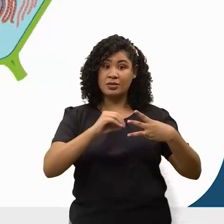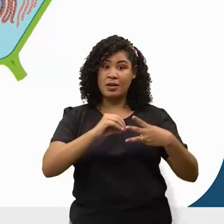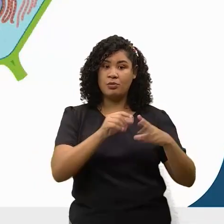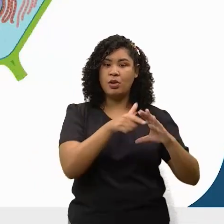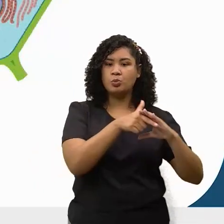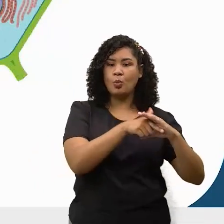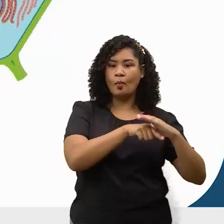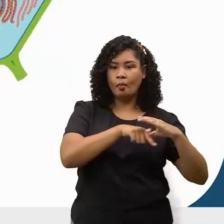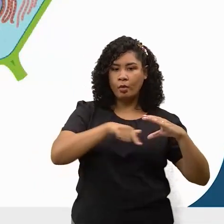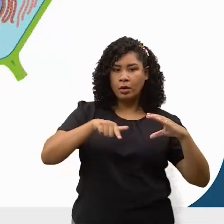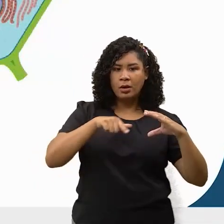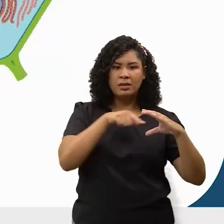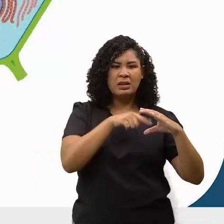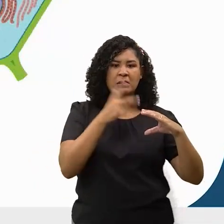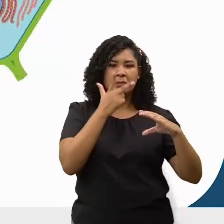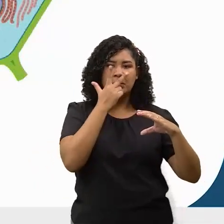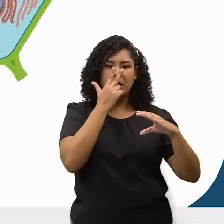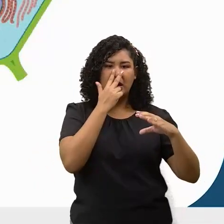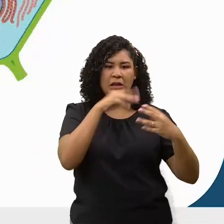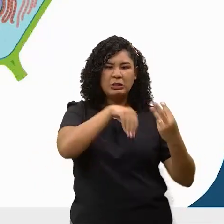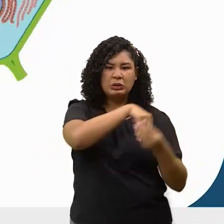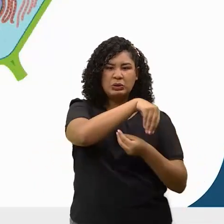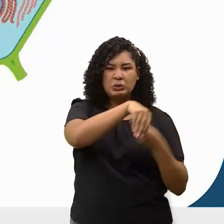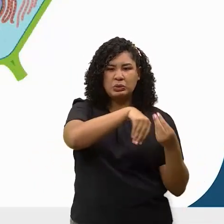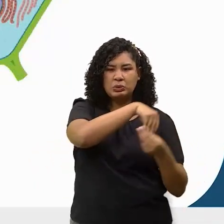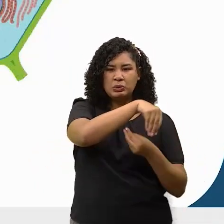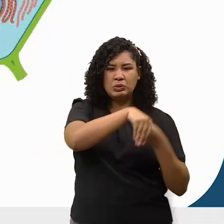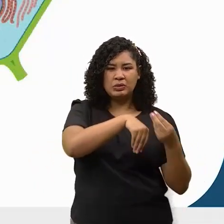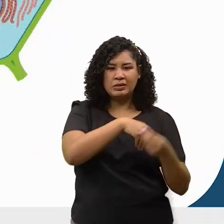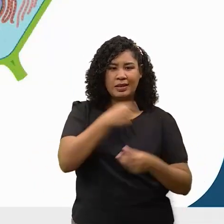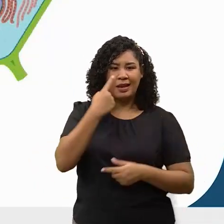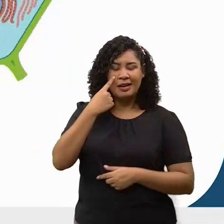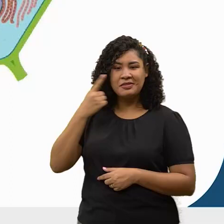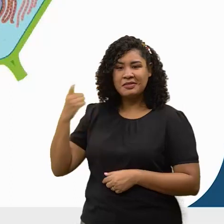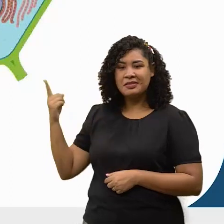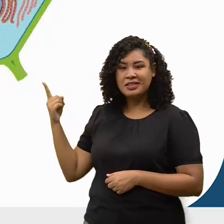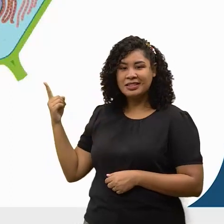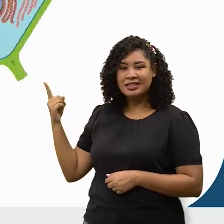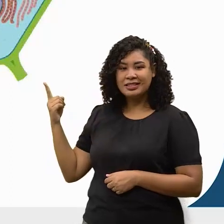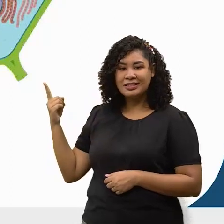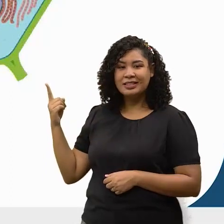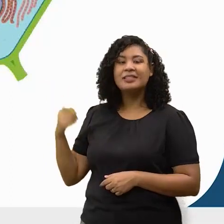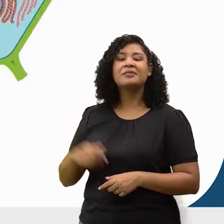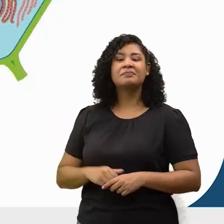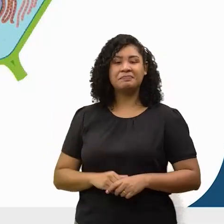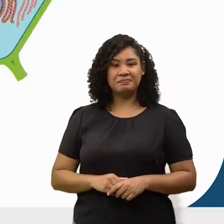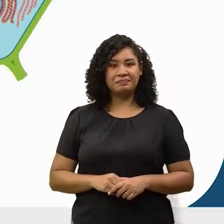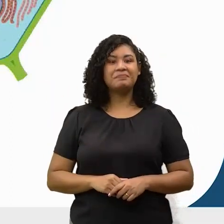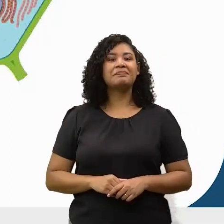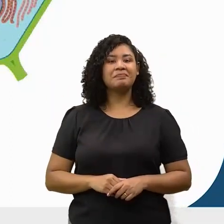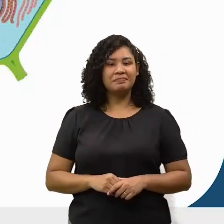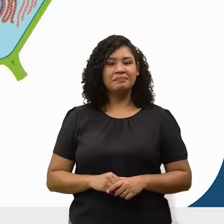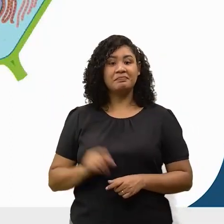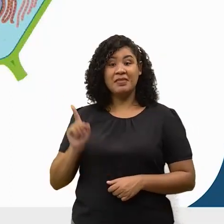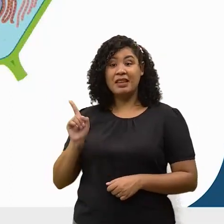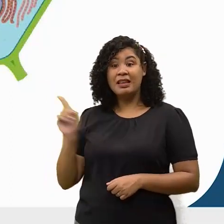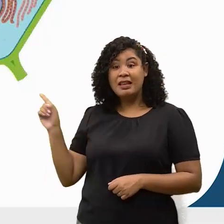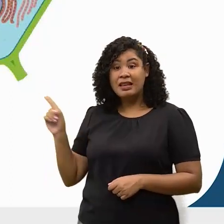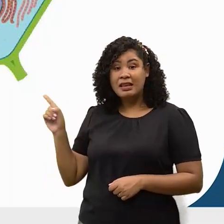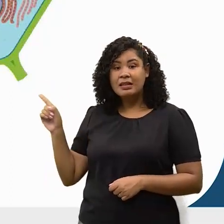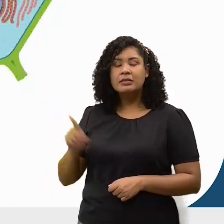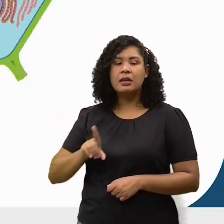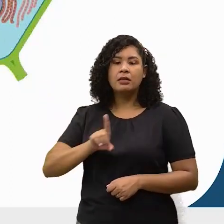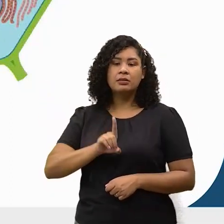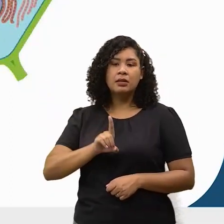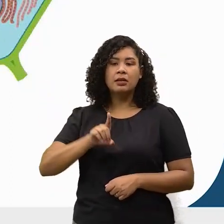procarióticas ele fica localizado, ó, no citoplasma. A gente chama esse tipo de